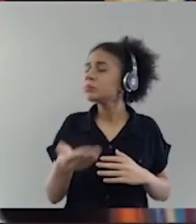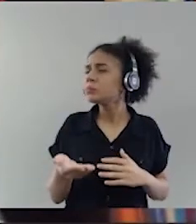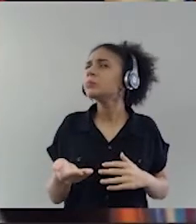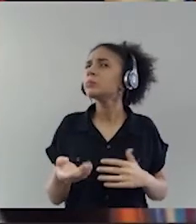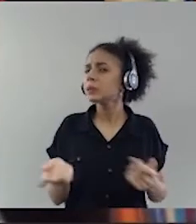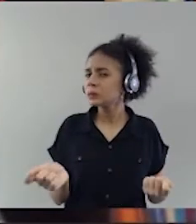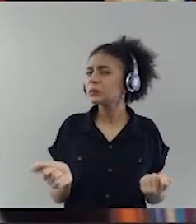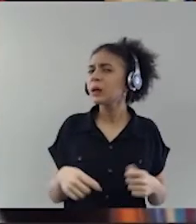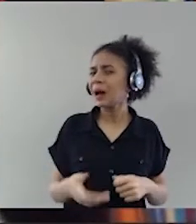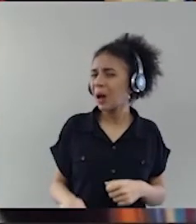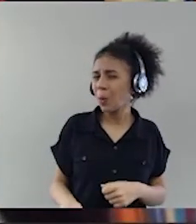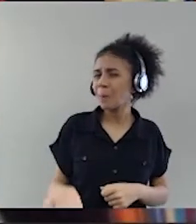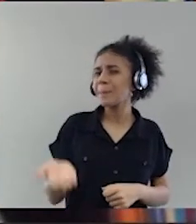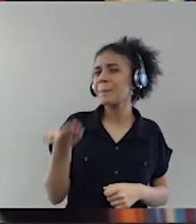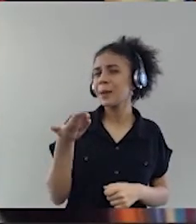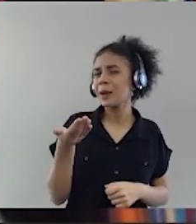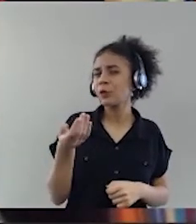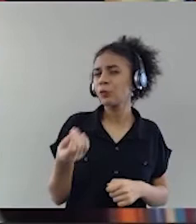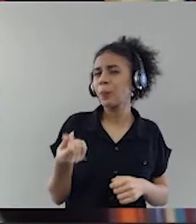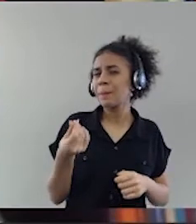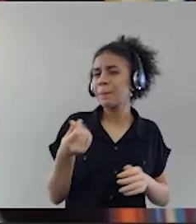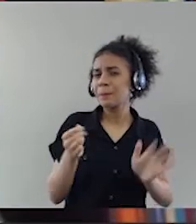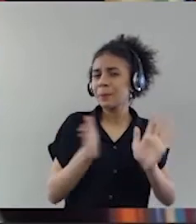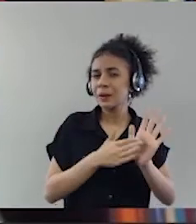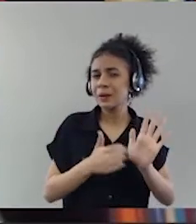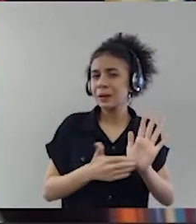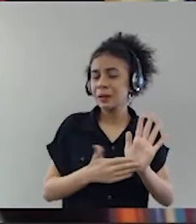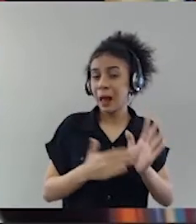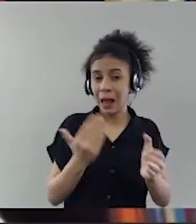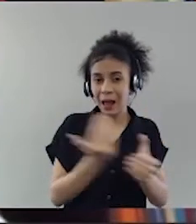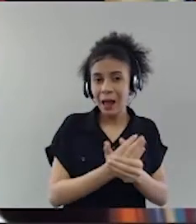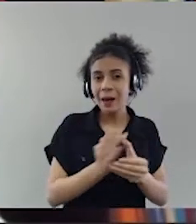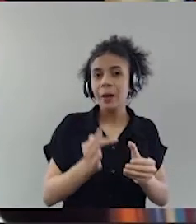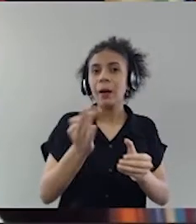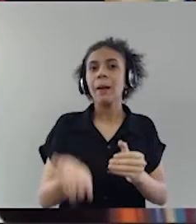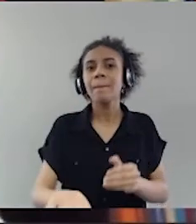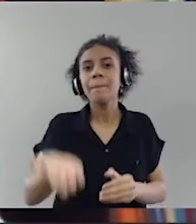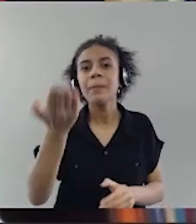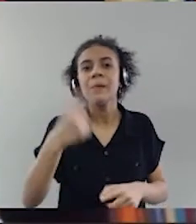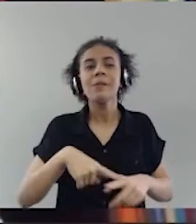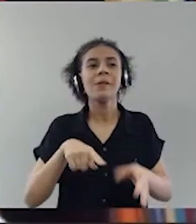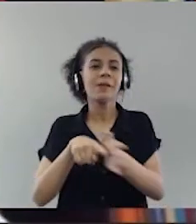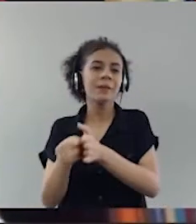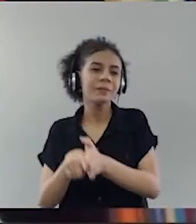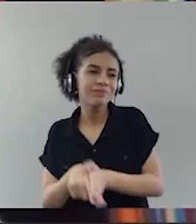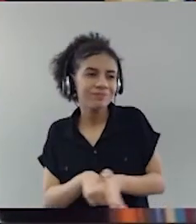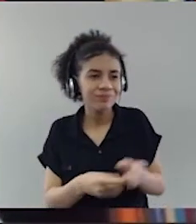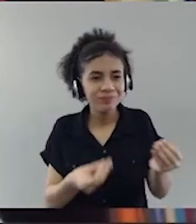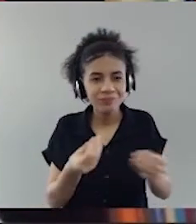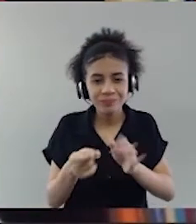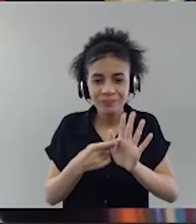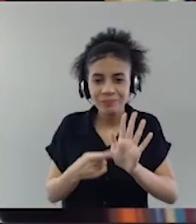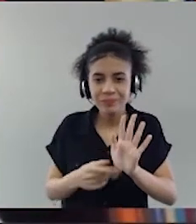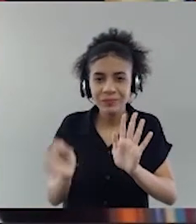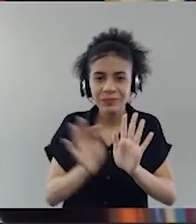possibilidade de aumento de preços registrados em ata, a partir de uma análise sistêmica do regulamento federal, do registro de